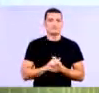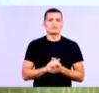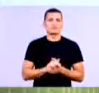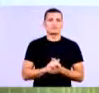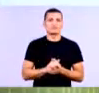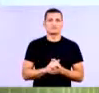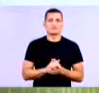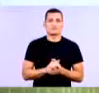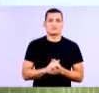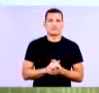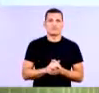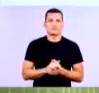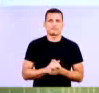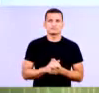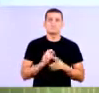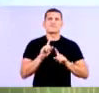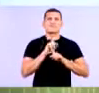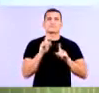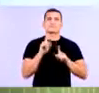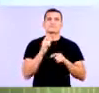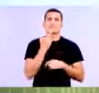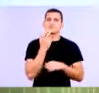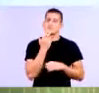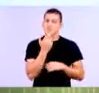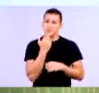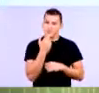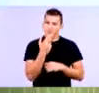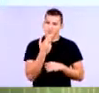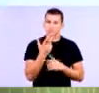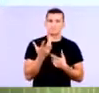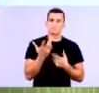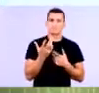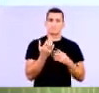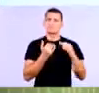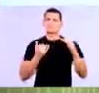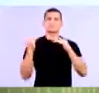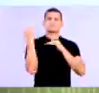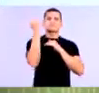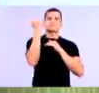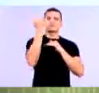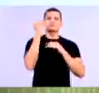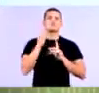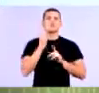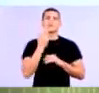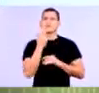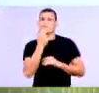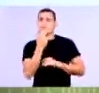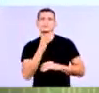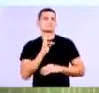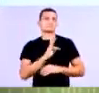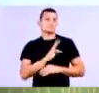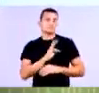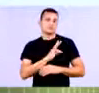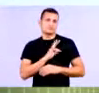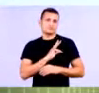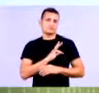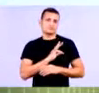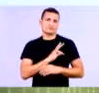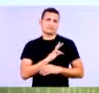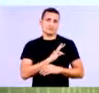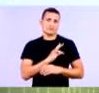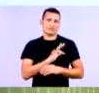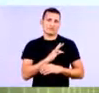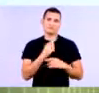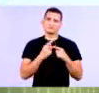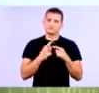empresa. Então, não é uma linguagem muito sofisticada, não é uma linguagem muito técnica, porque nesse sentido